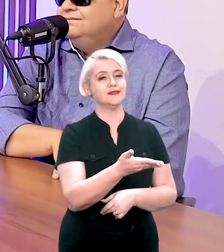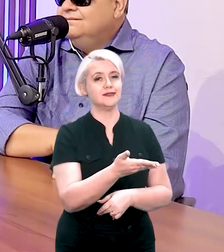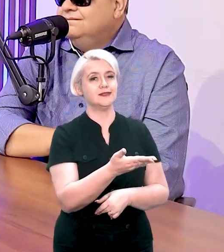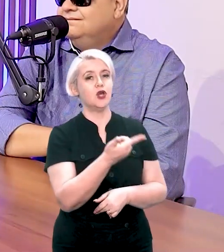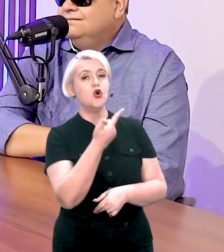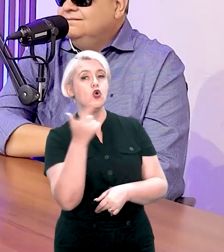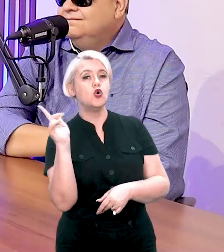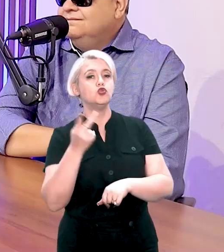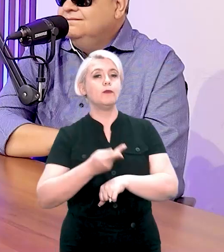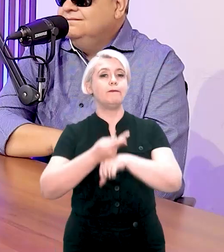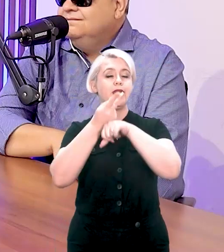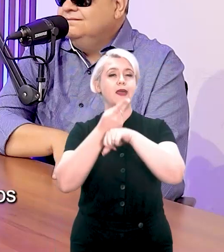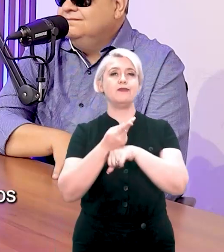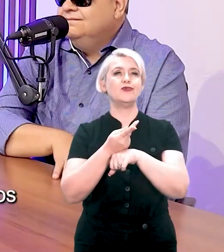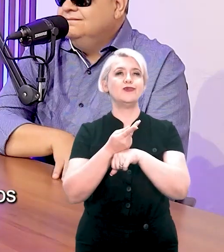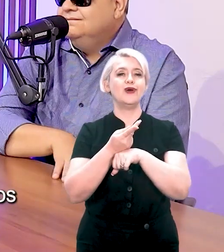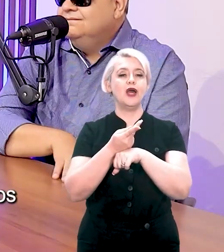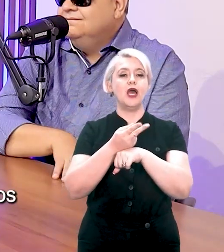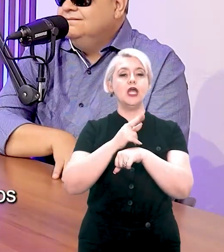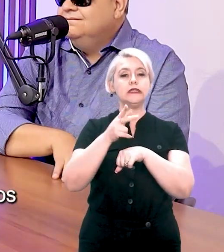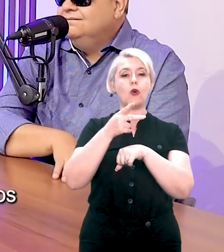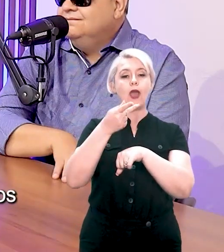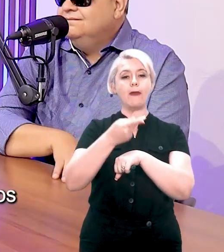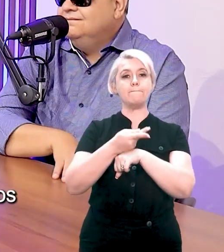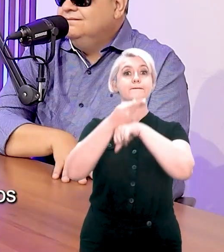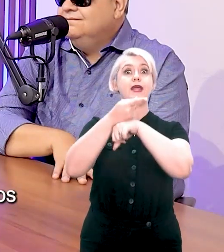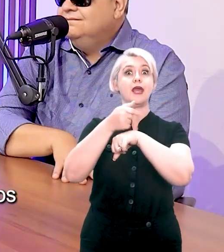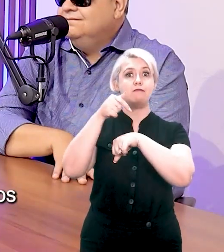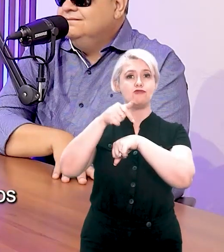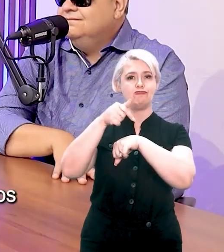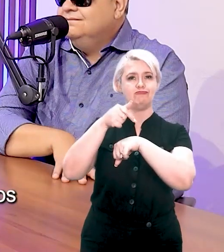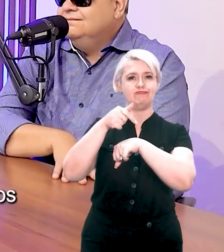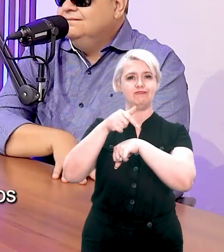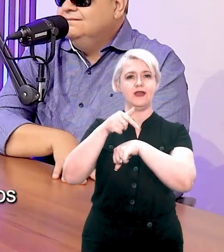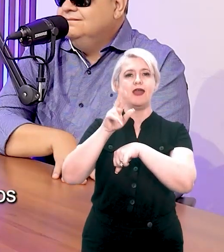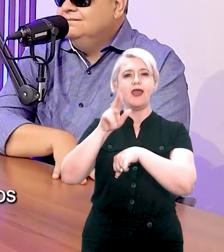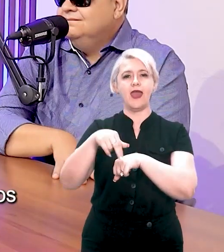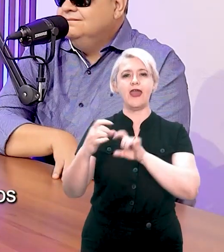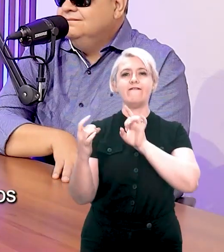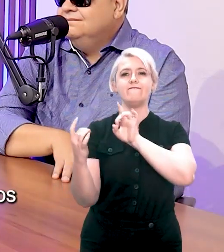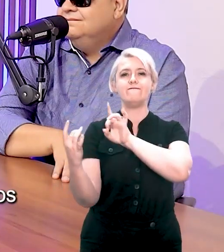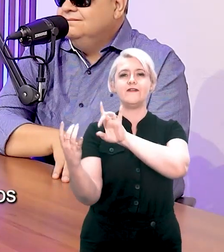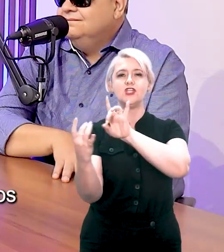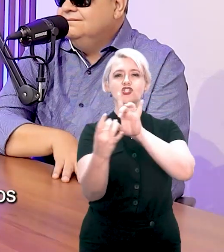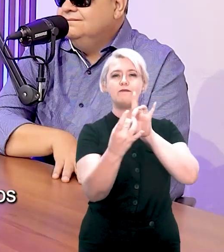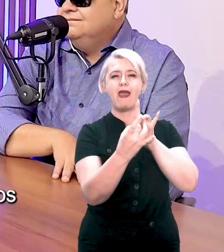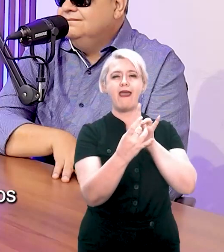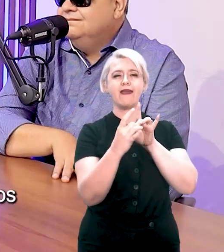outro prêmio que não vem um carimbo, que é a fala de muitas